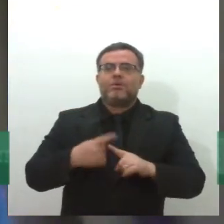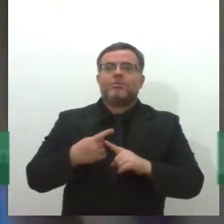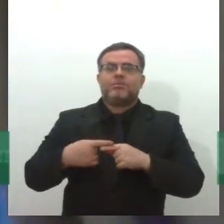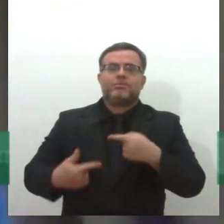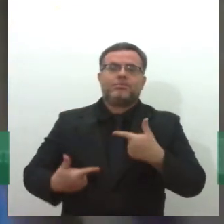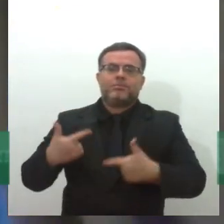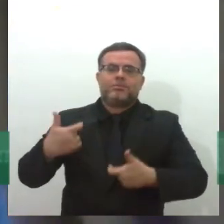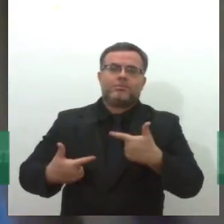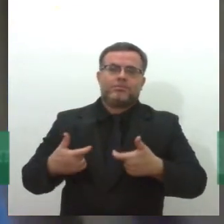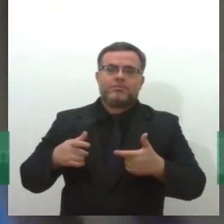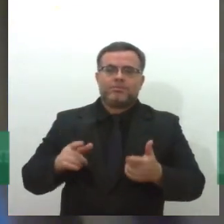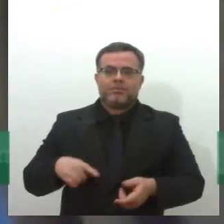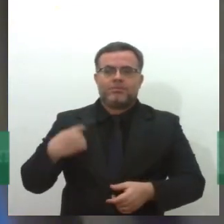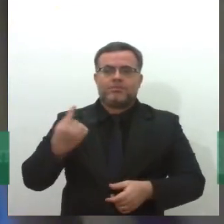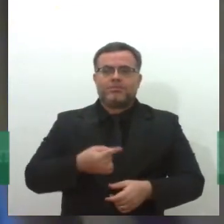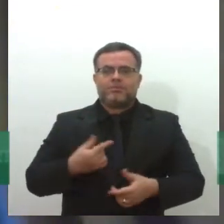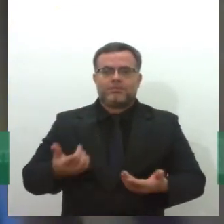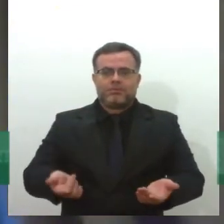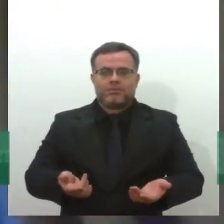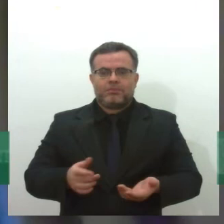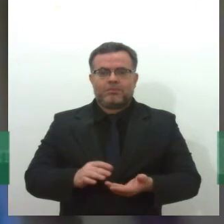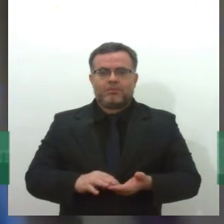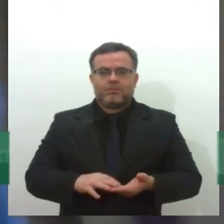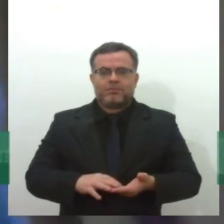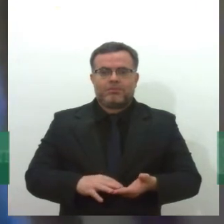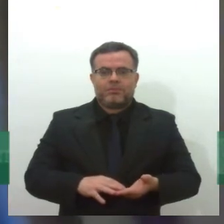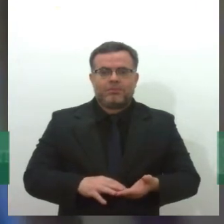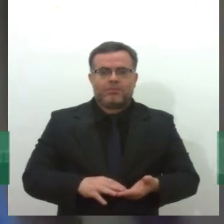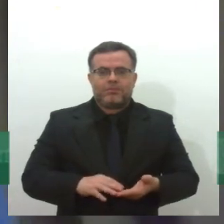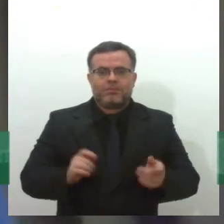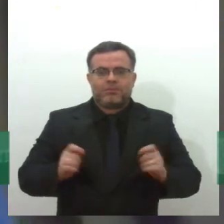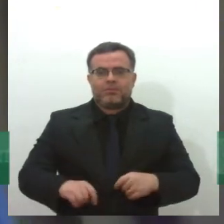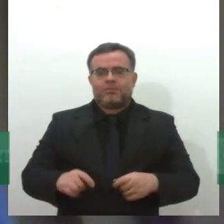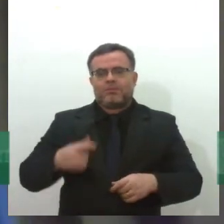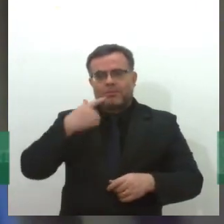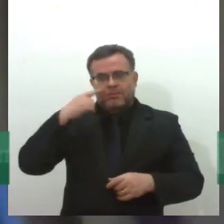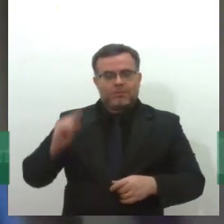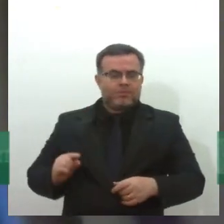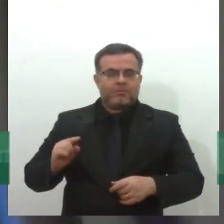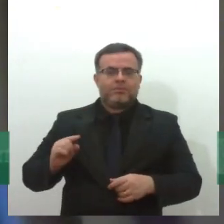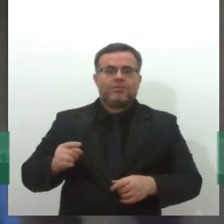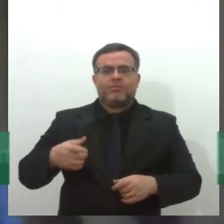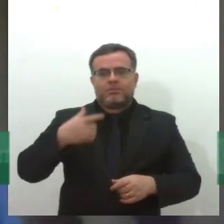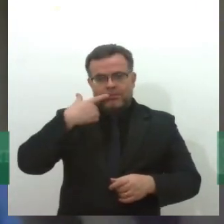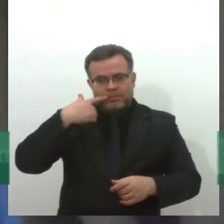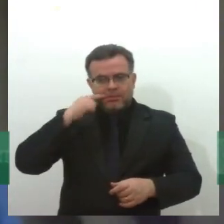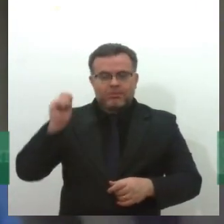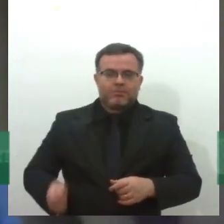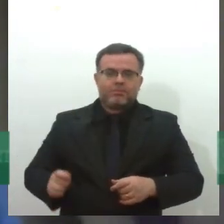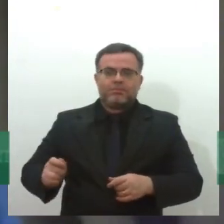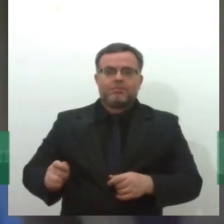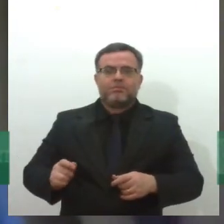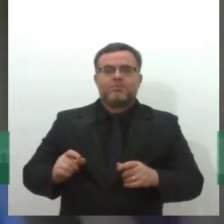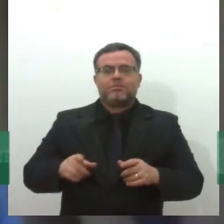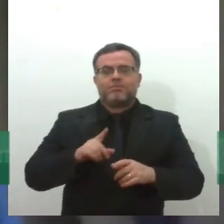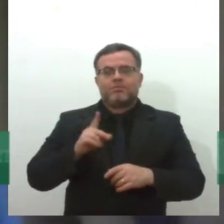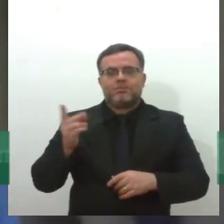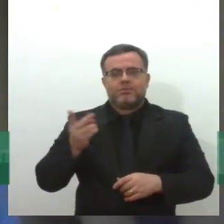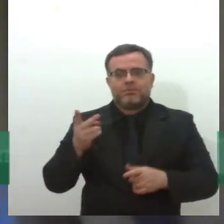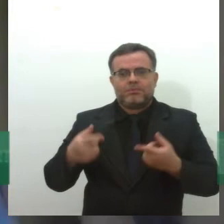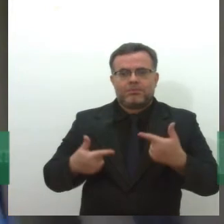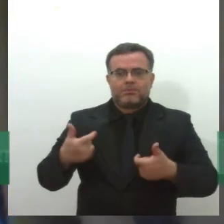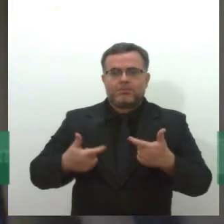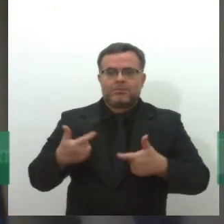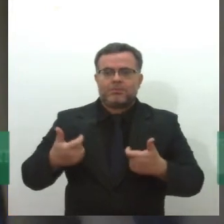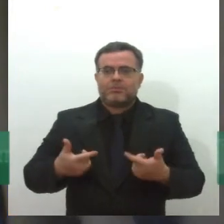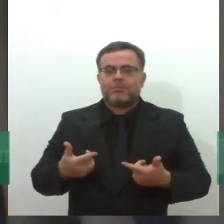né? A gente importa trigo da Argentina, da Rússia, da própria Ucrânia. Então, a situação de guerra, ela afeta o preço